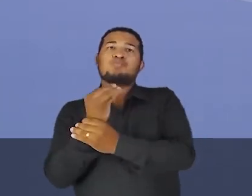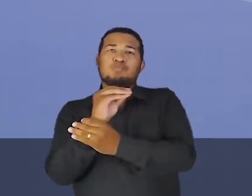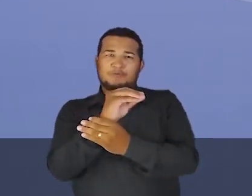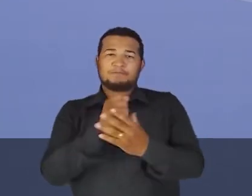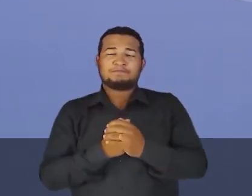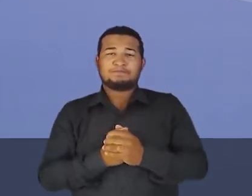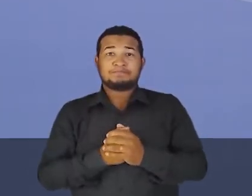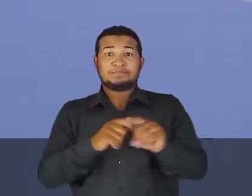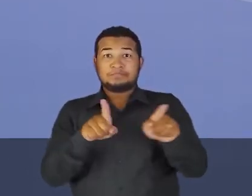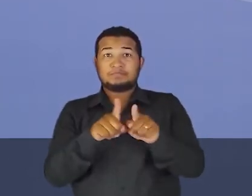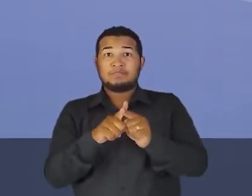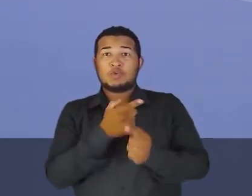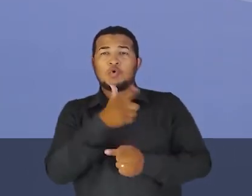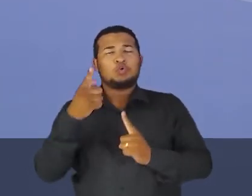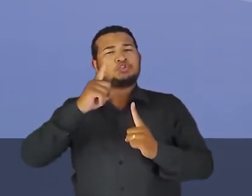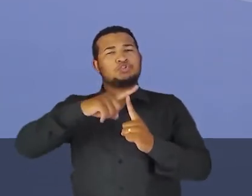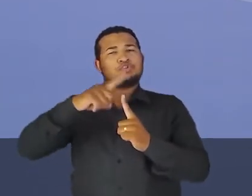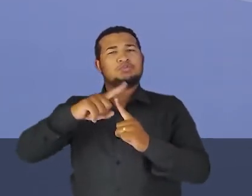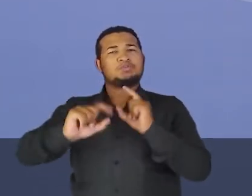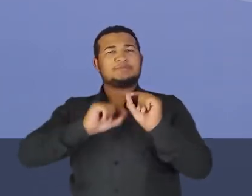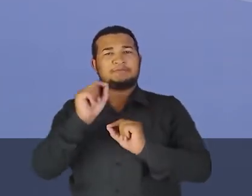exemplo de desenvolvimento embrionário,